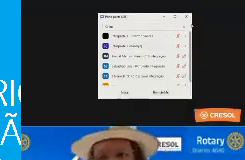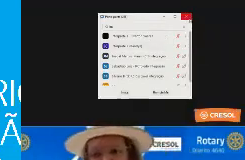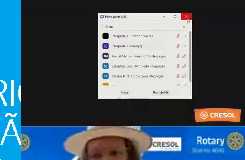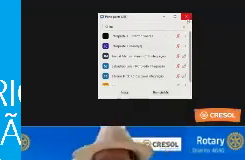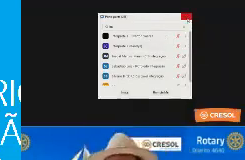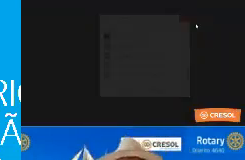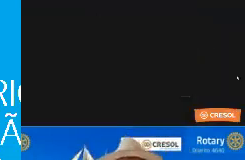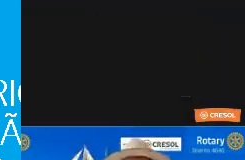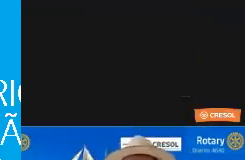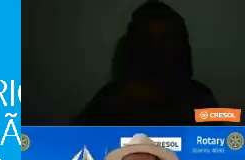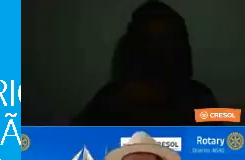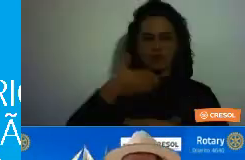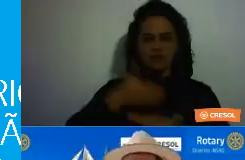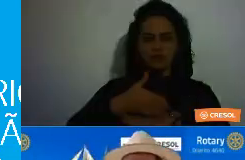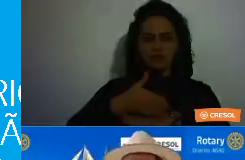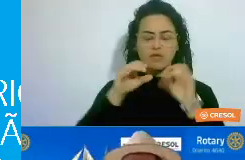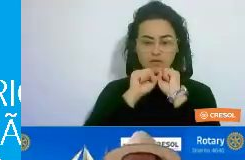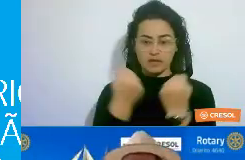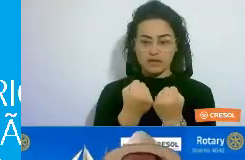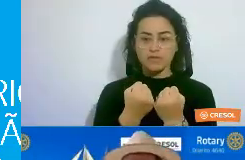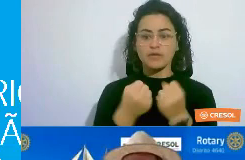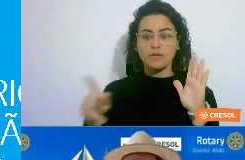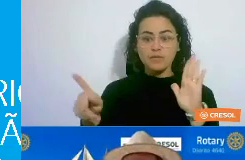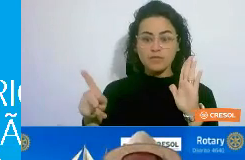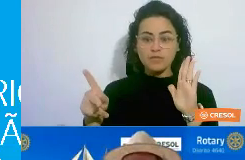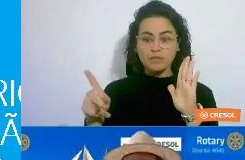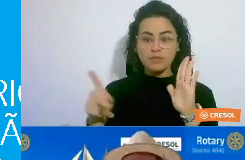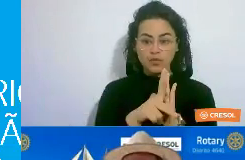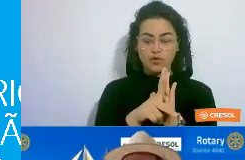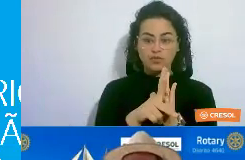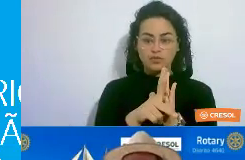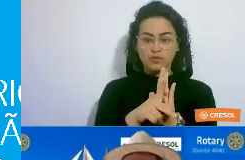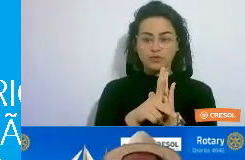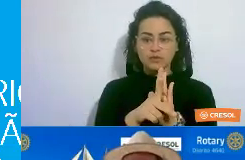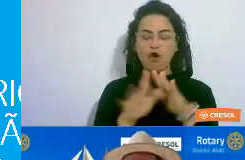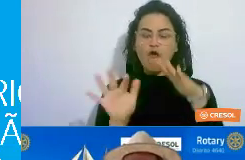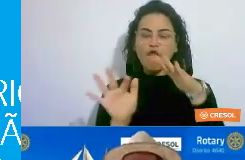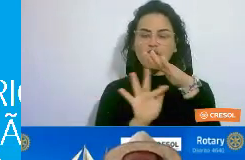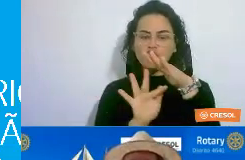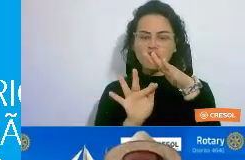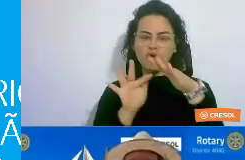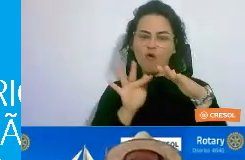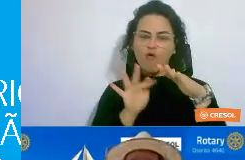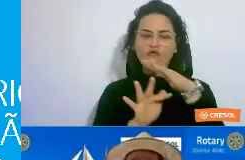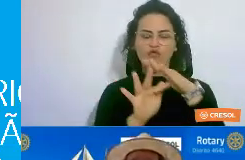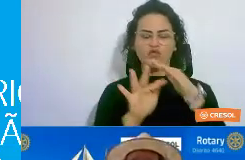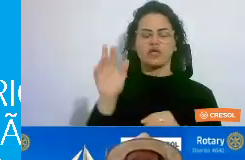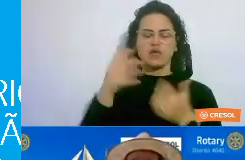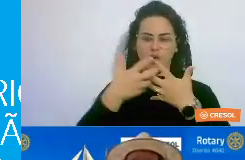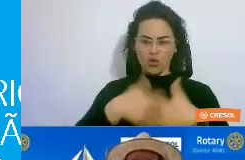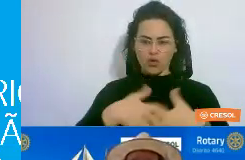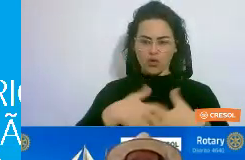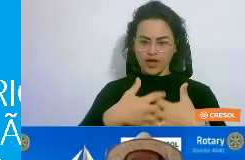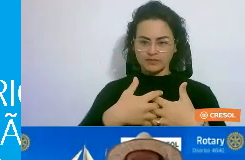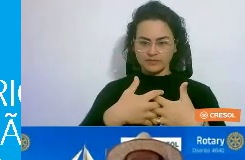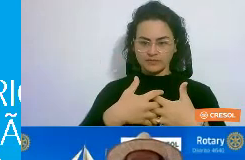desse seminário da Fundação Rotária. Eu fiquei muito honrado com isso e fiquei acompanhando